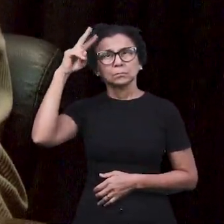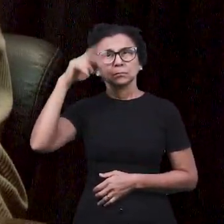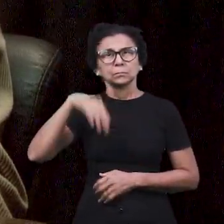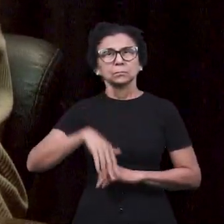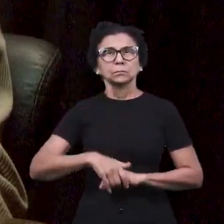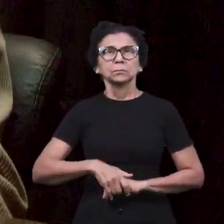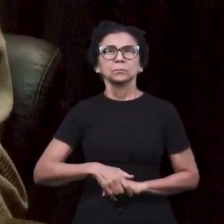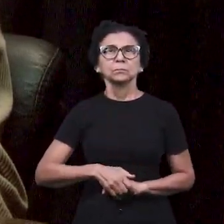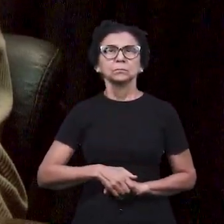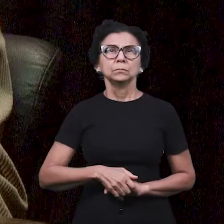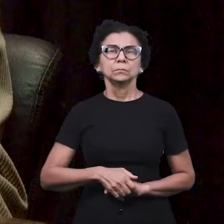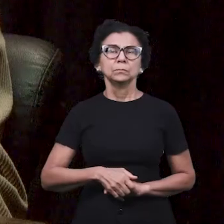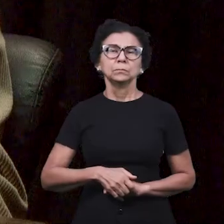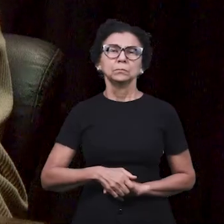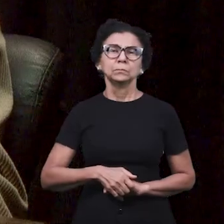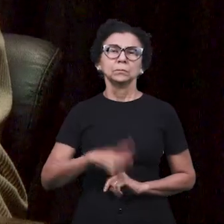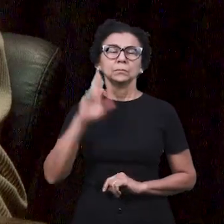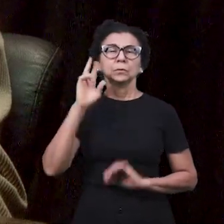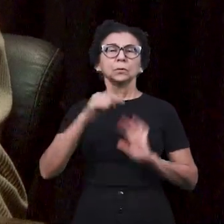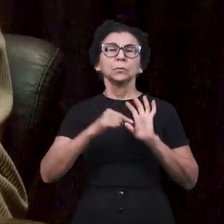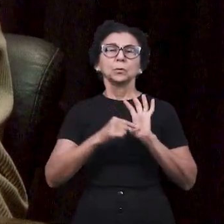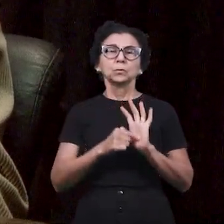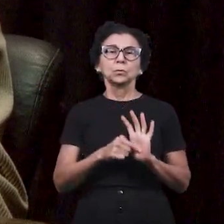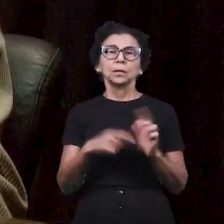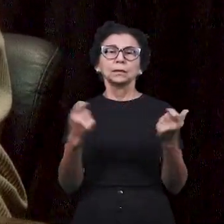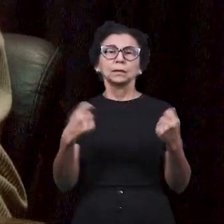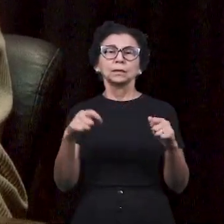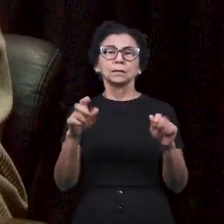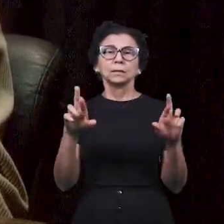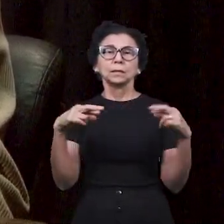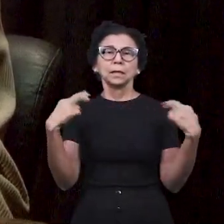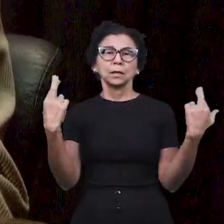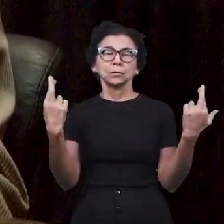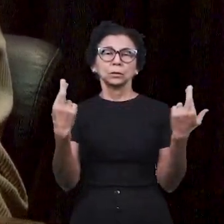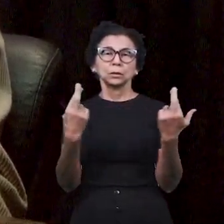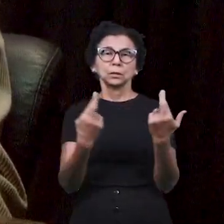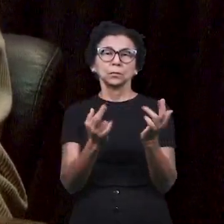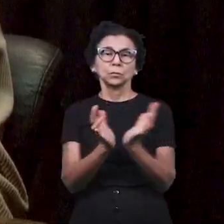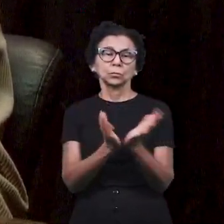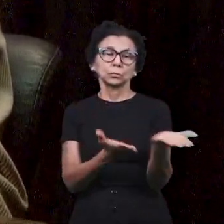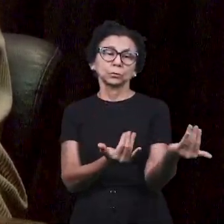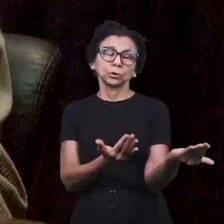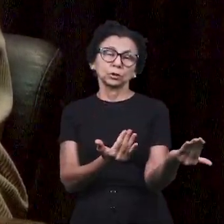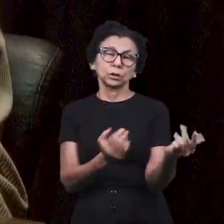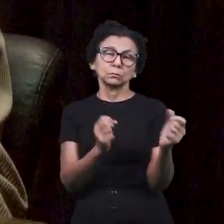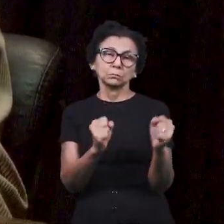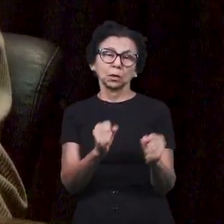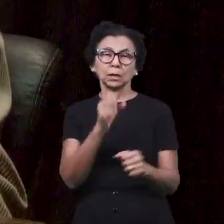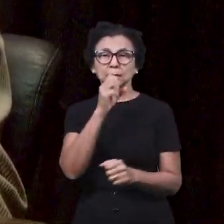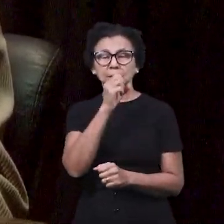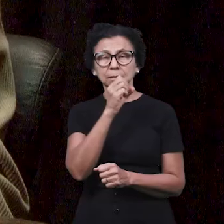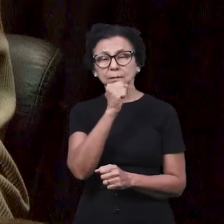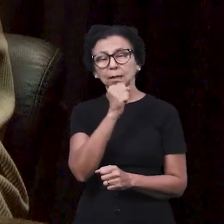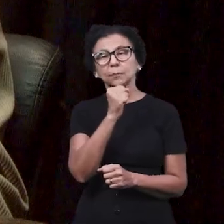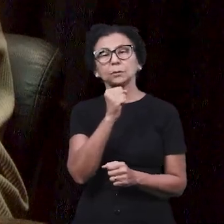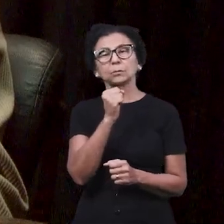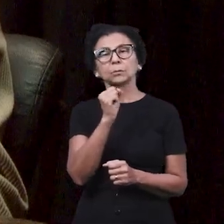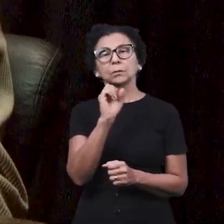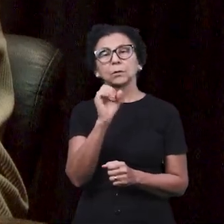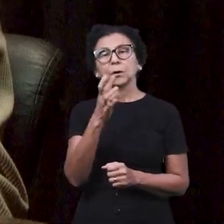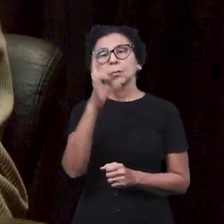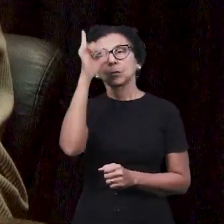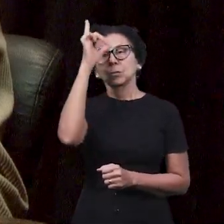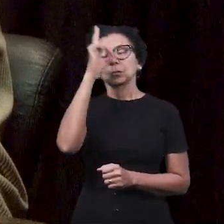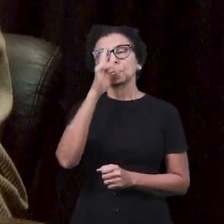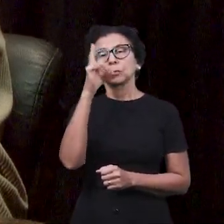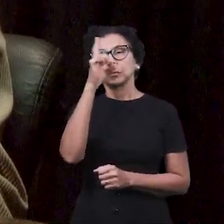mostrou também que nós teríamos a reunião de jovens no sábado ou domingo, dependendo da igreja,